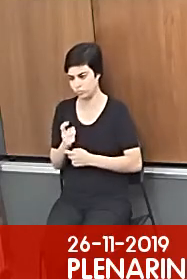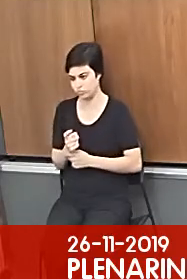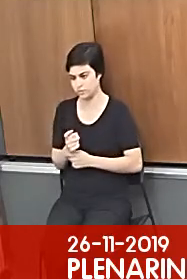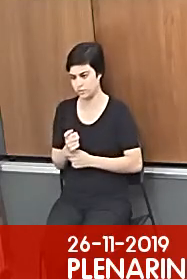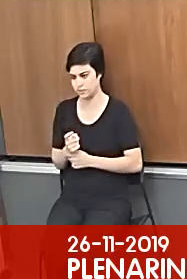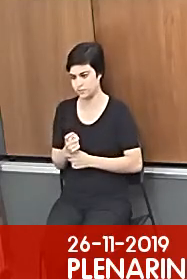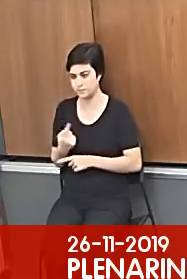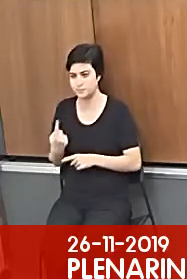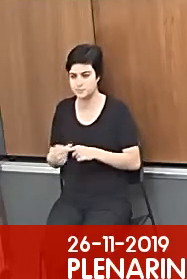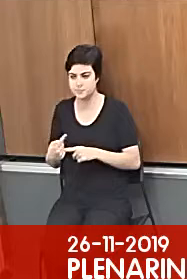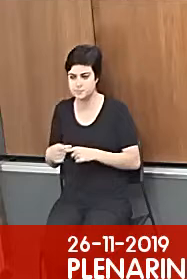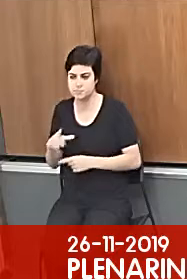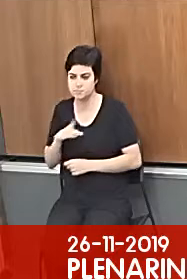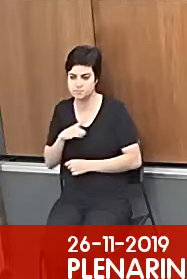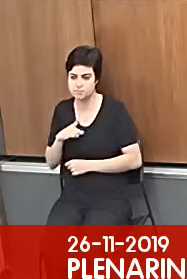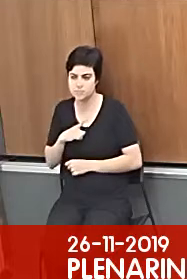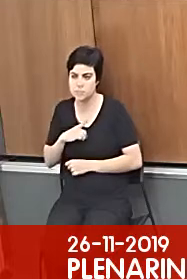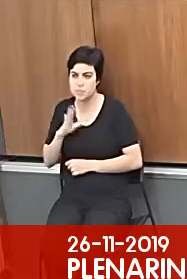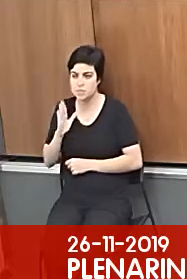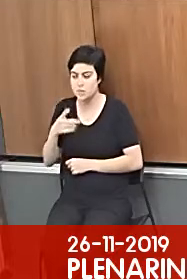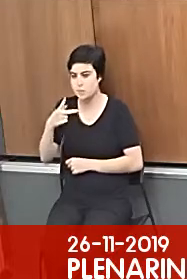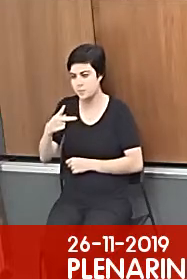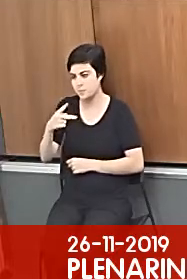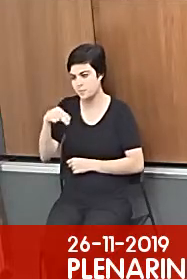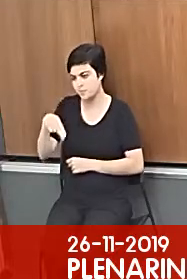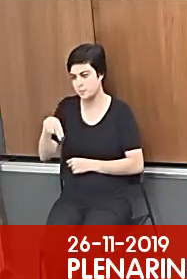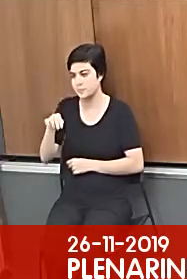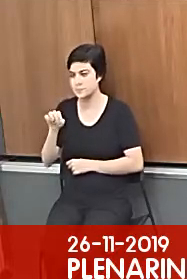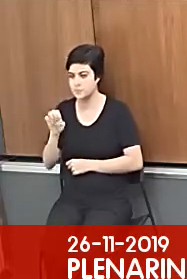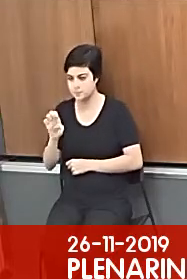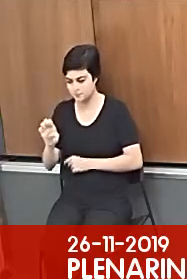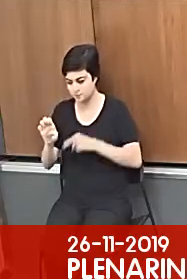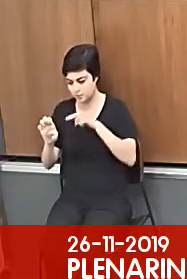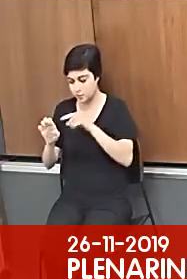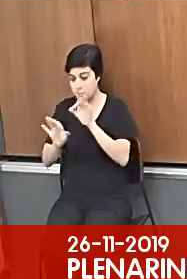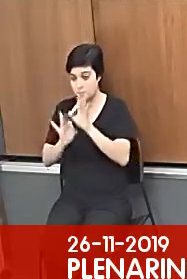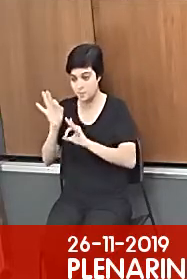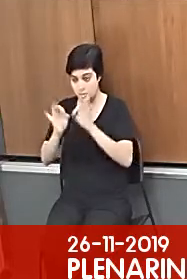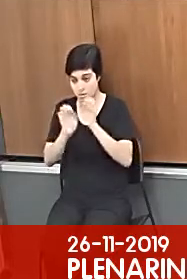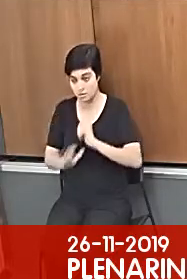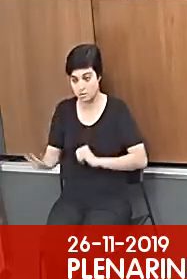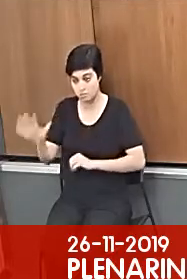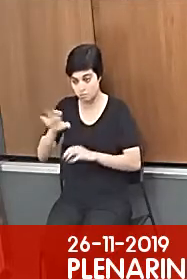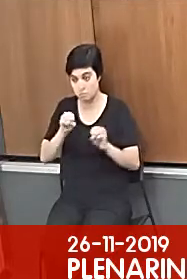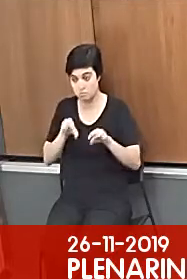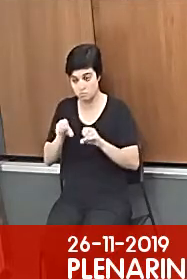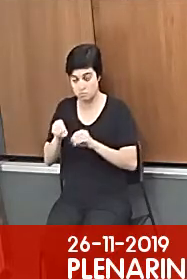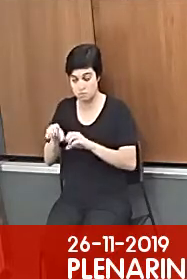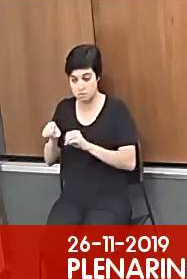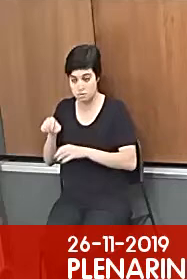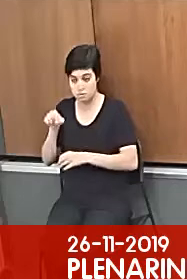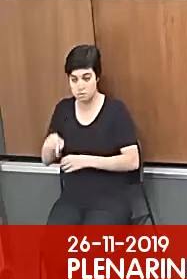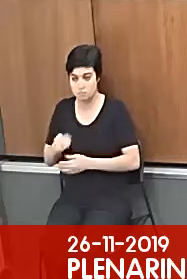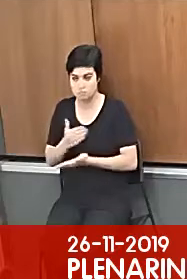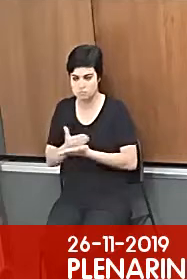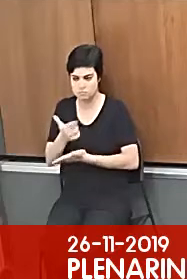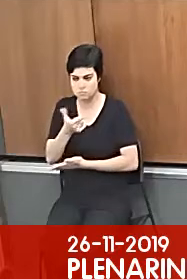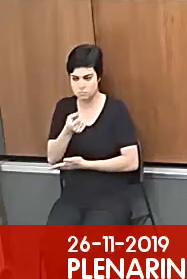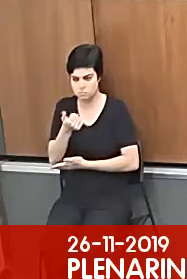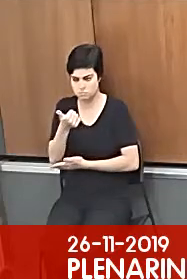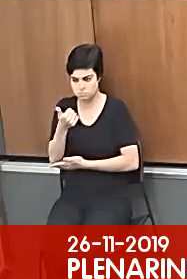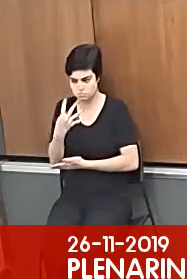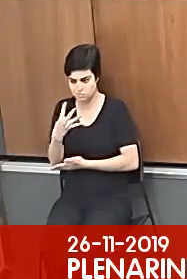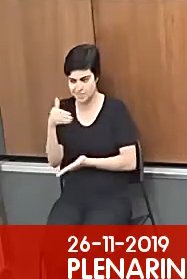Já temos, né, por exemplo, o PNE, o Plano Nacional de Educação, que constitui, nesse período de 2014